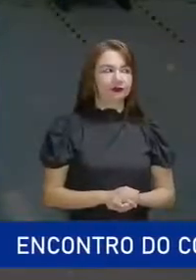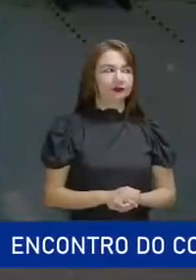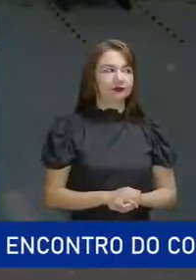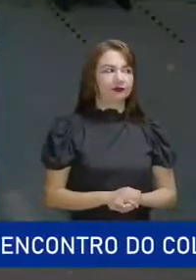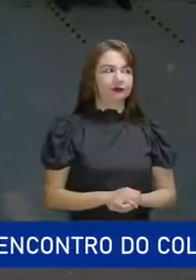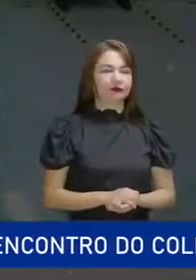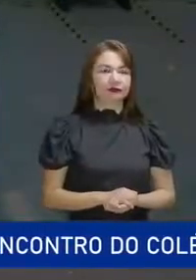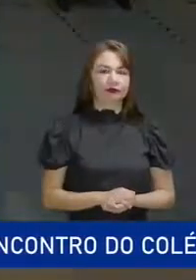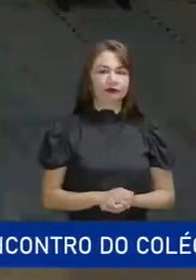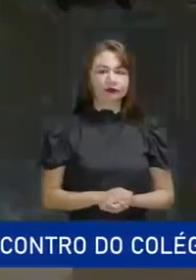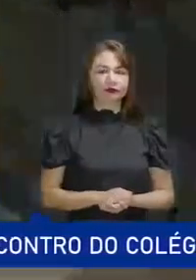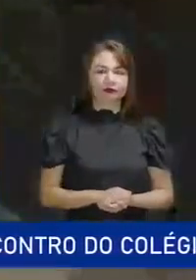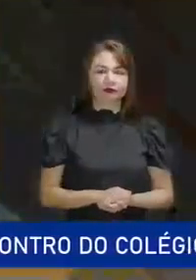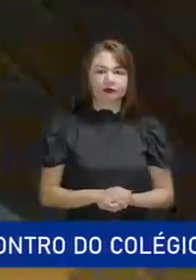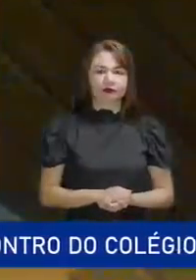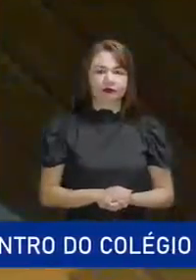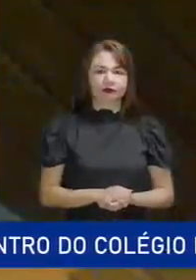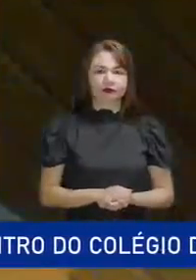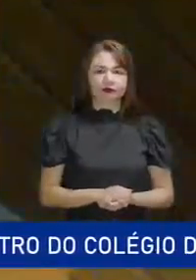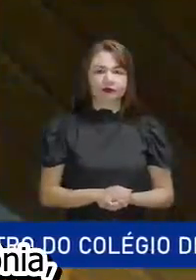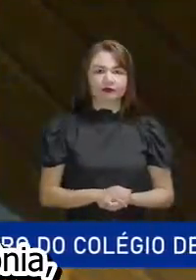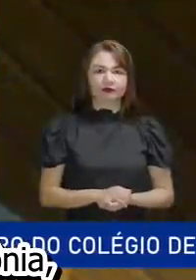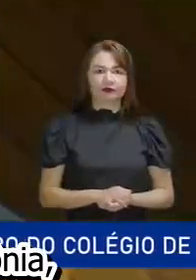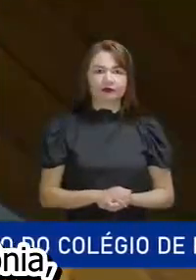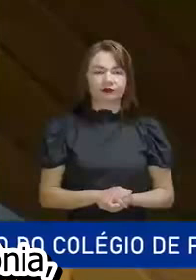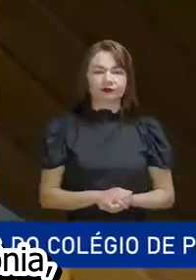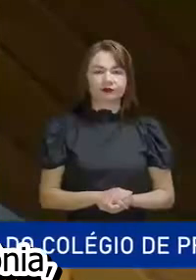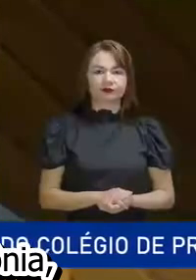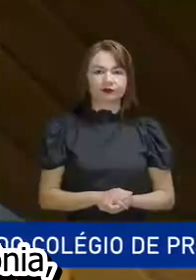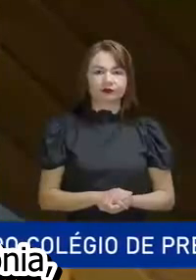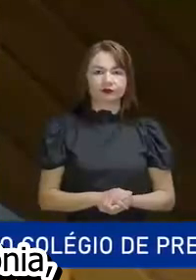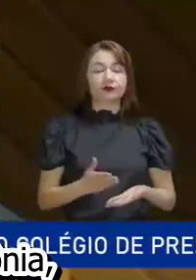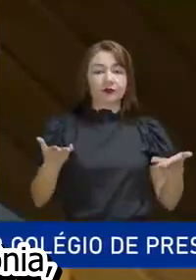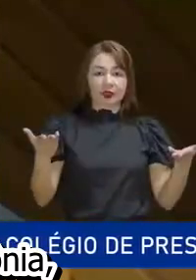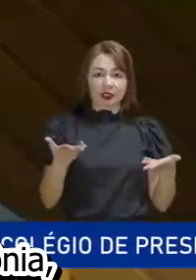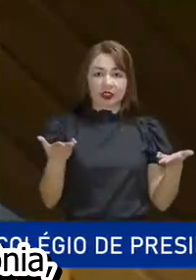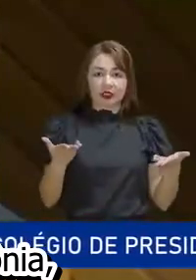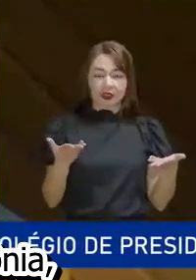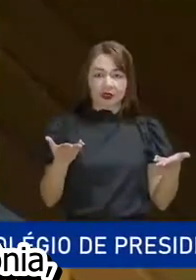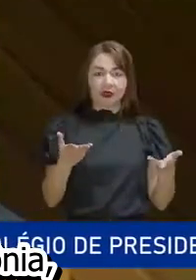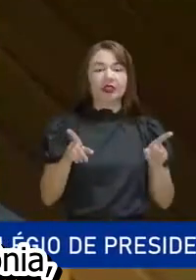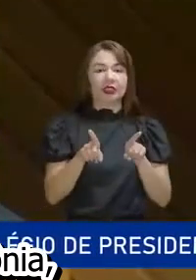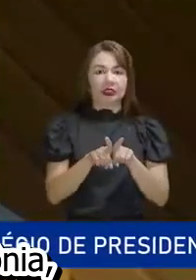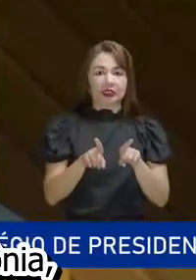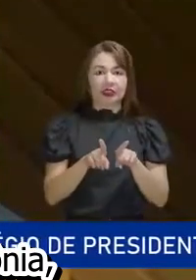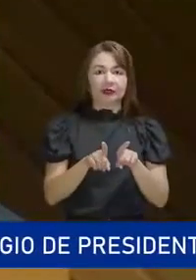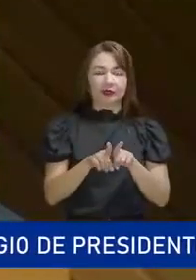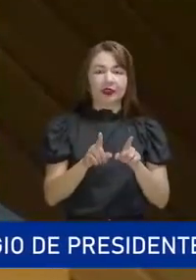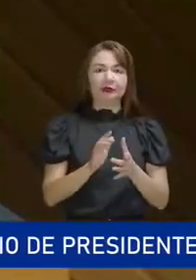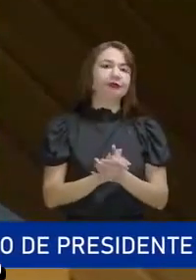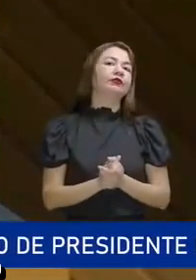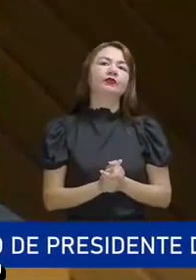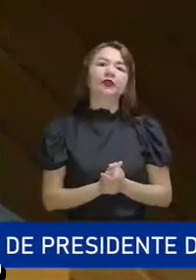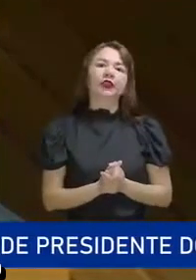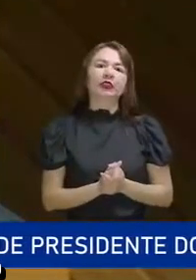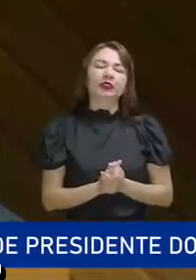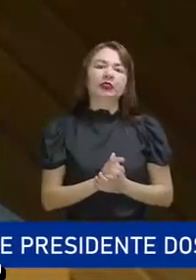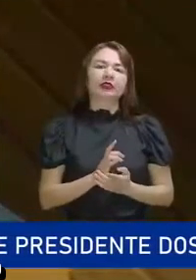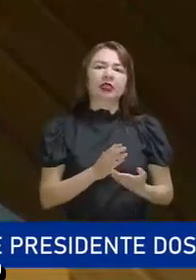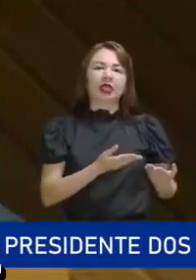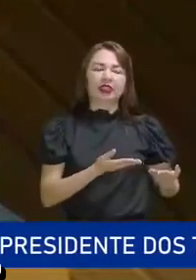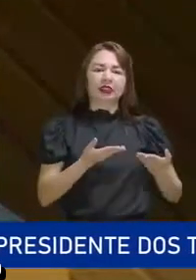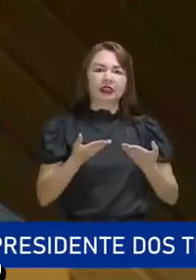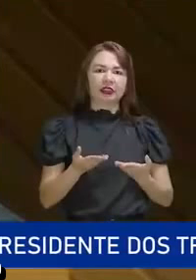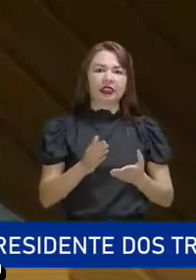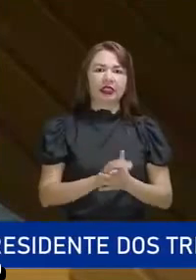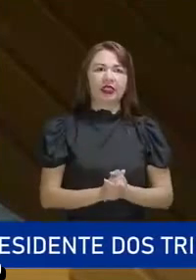Foco no auditório. Senhoras e senhores, e agora como parte desta cerimônia, teremos a entrega